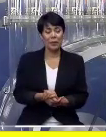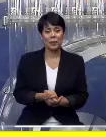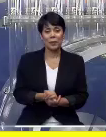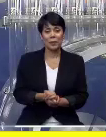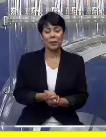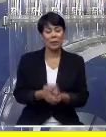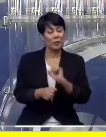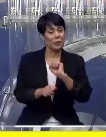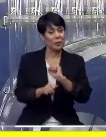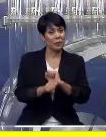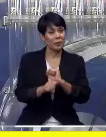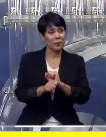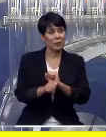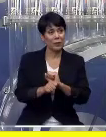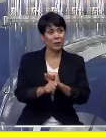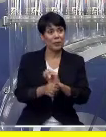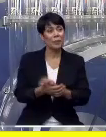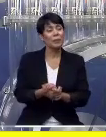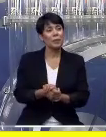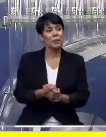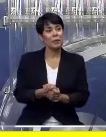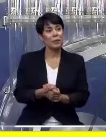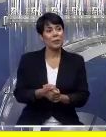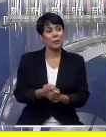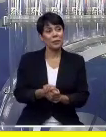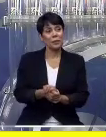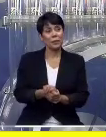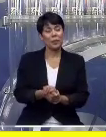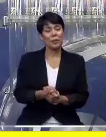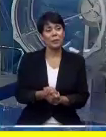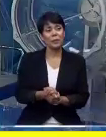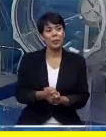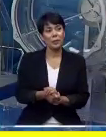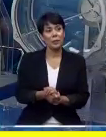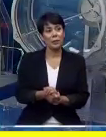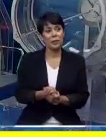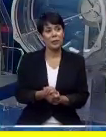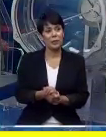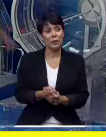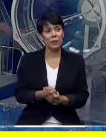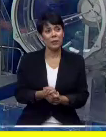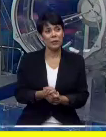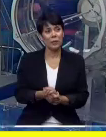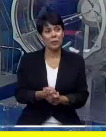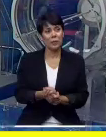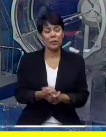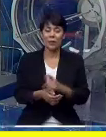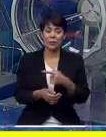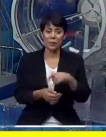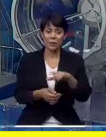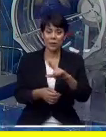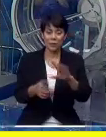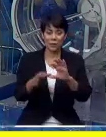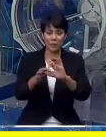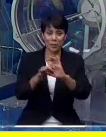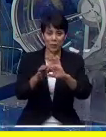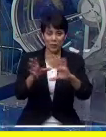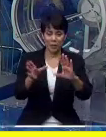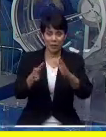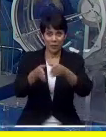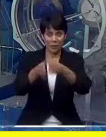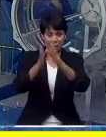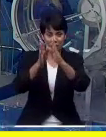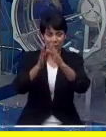coluna, com as bolas na cor laranja, as dezenas terminadas em 9. Solicito a Pet, nossa garota da sorte, que faça a